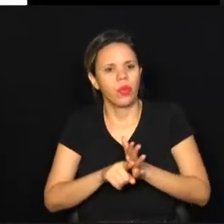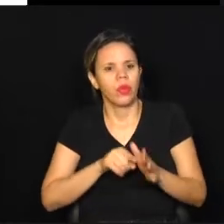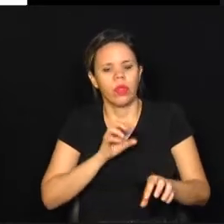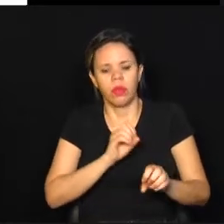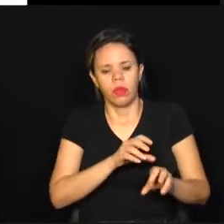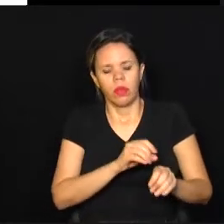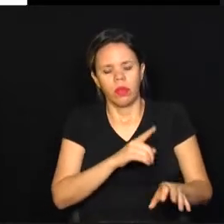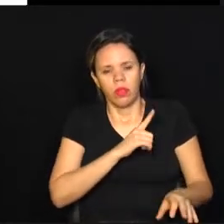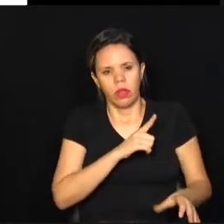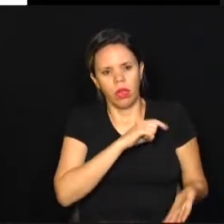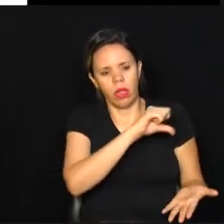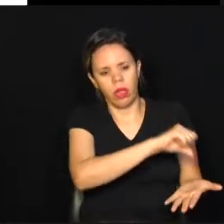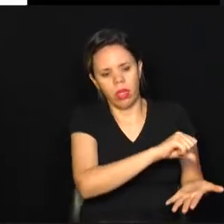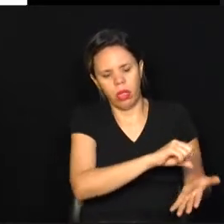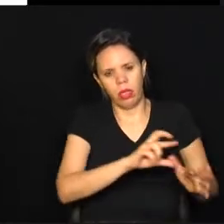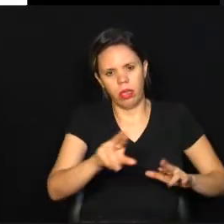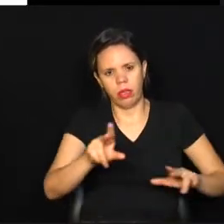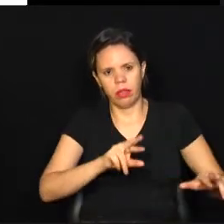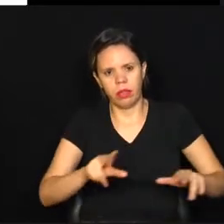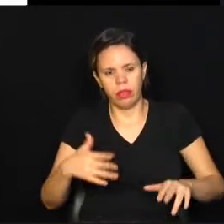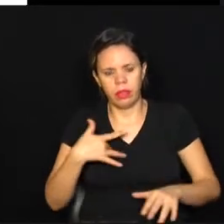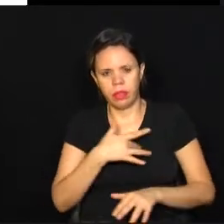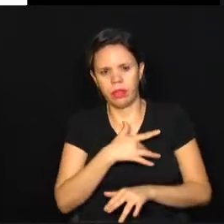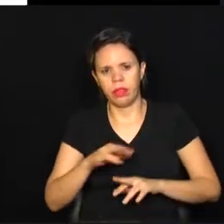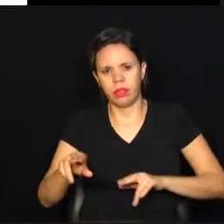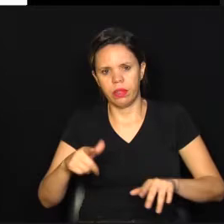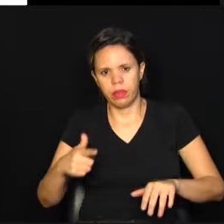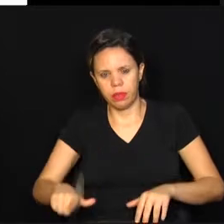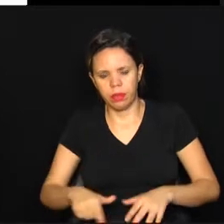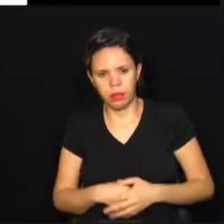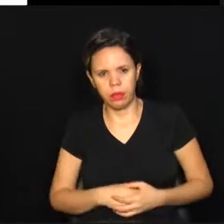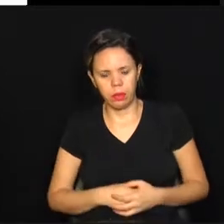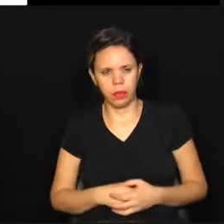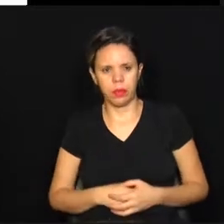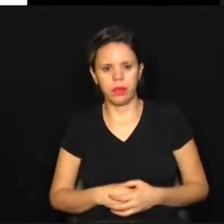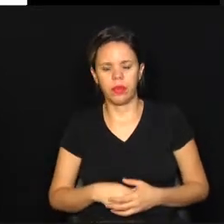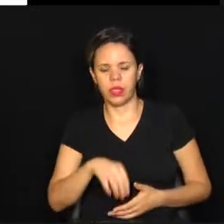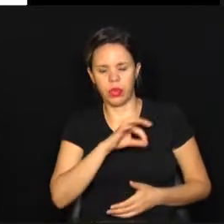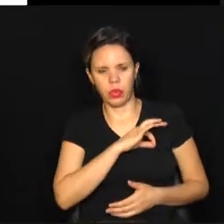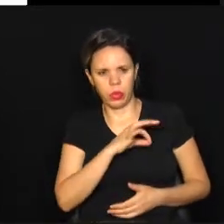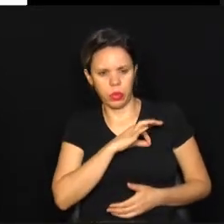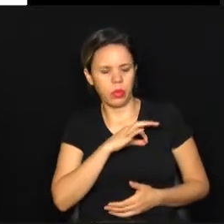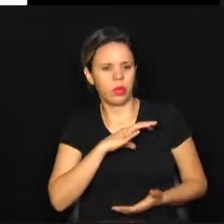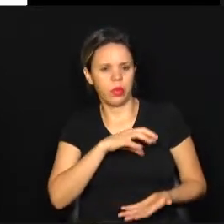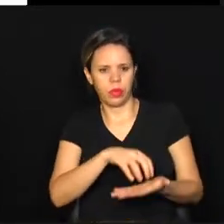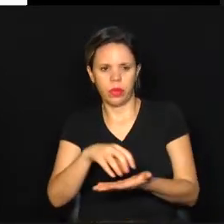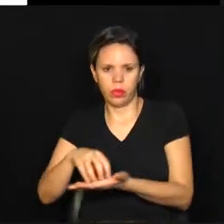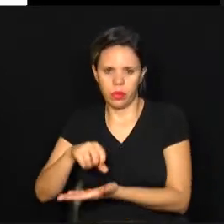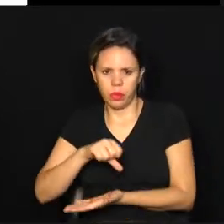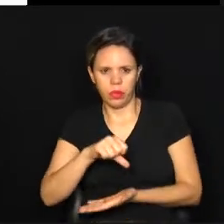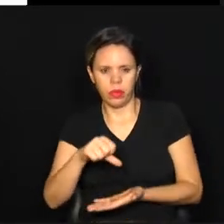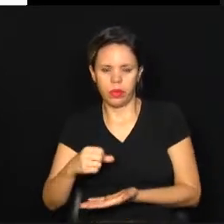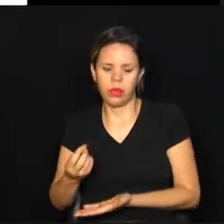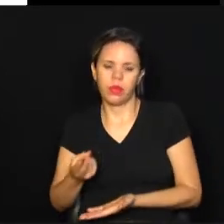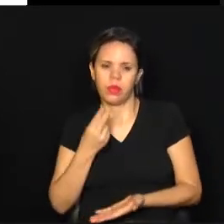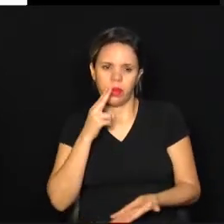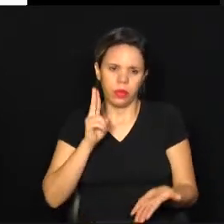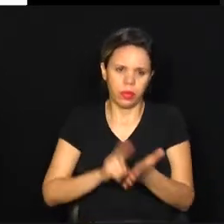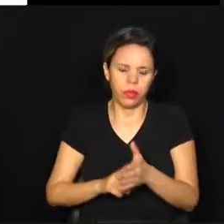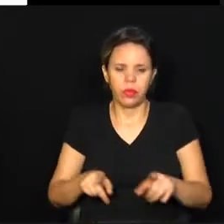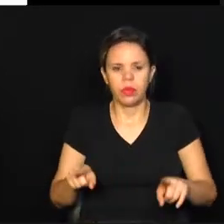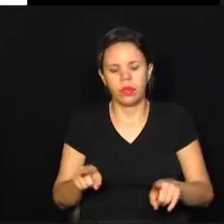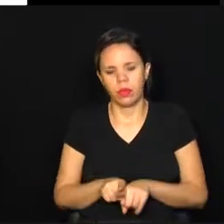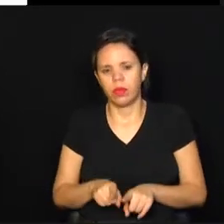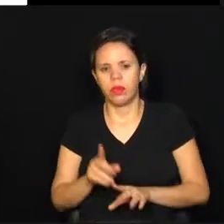educação tinha uma regionalização, a saúde tem outra, a polícia tem outra, o correio tem outra, o planejamento